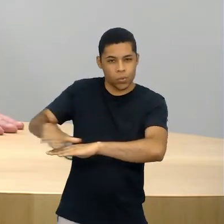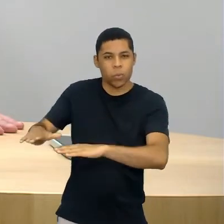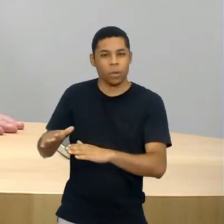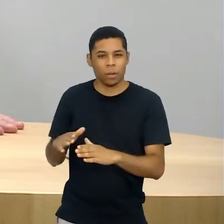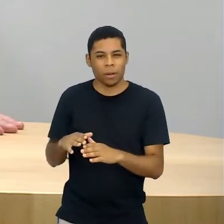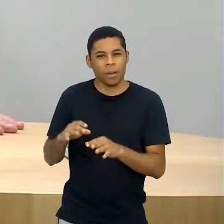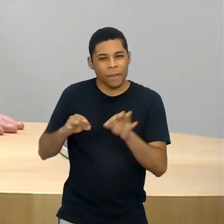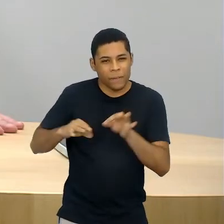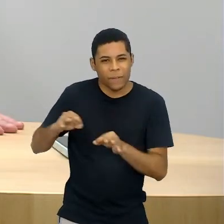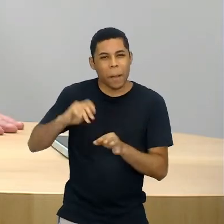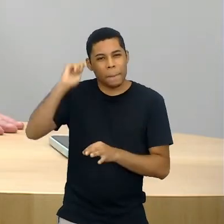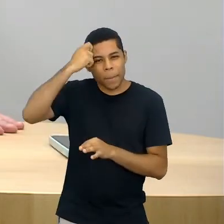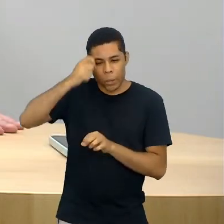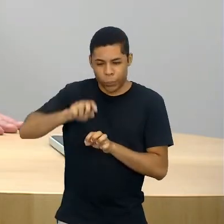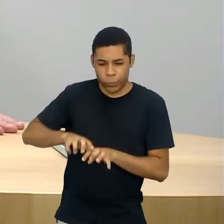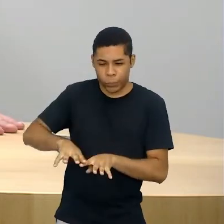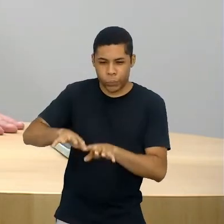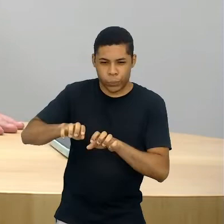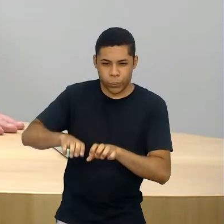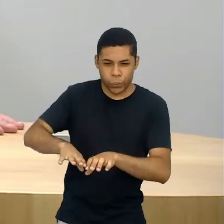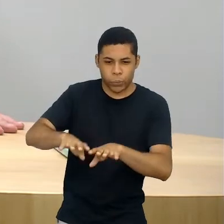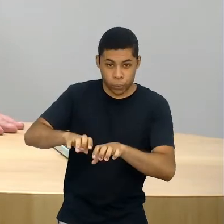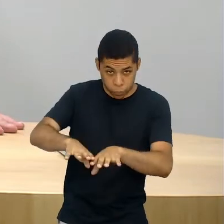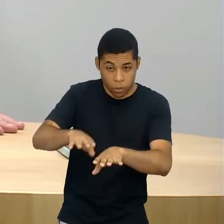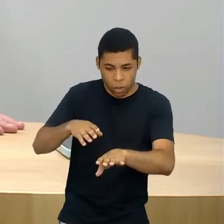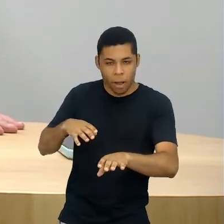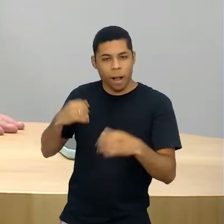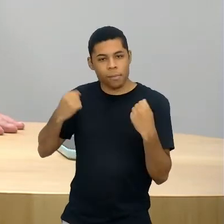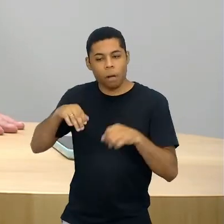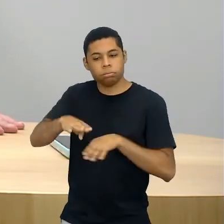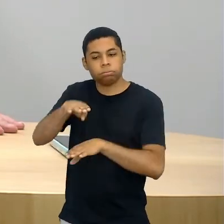esse processo é originário aí do interior